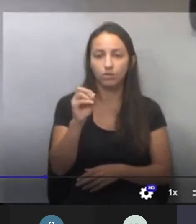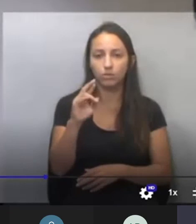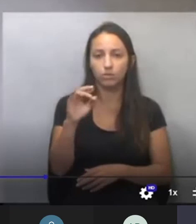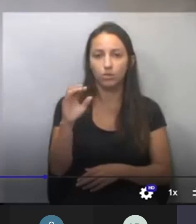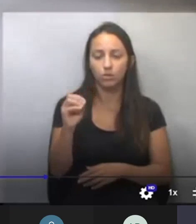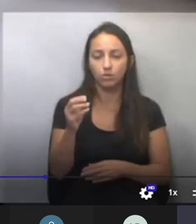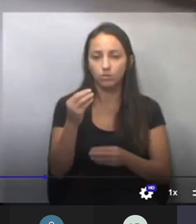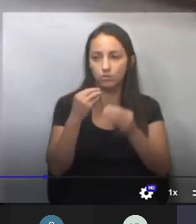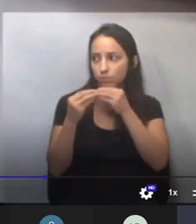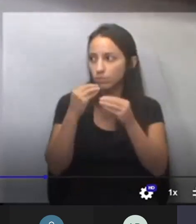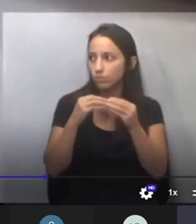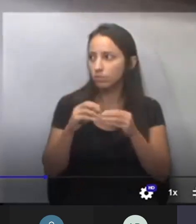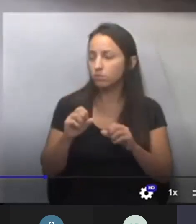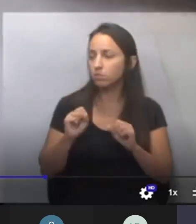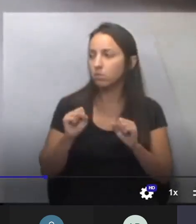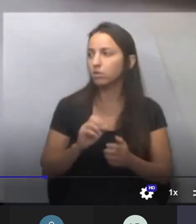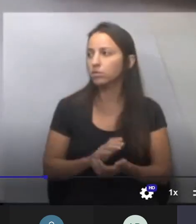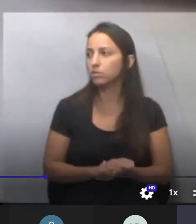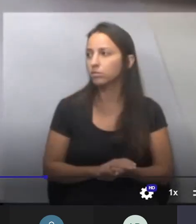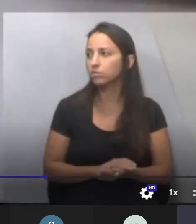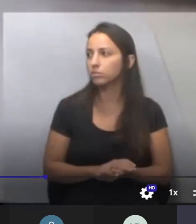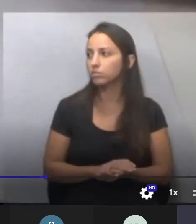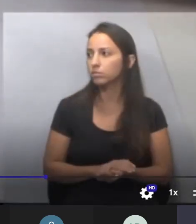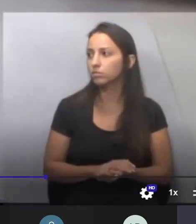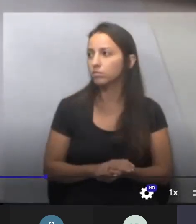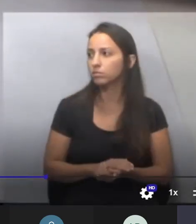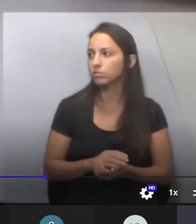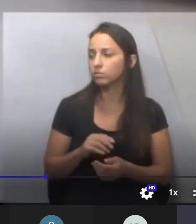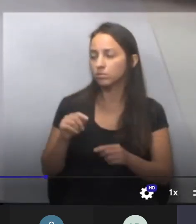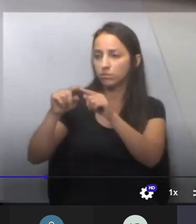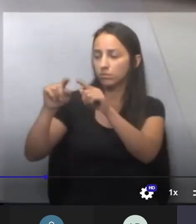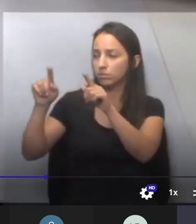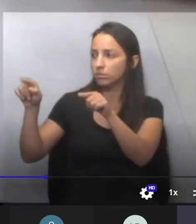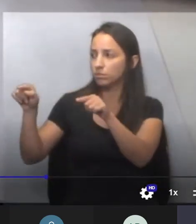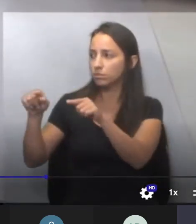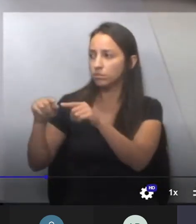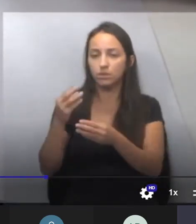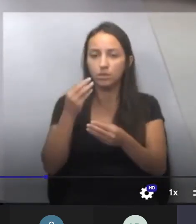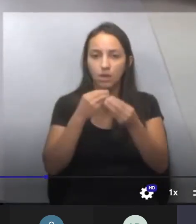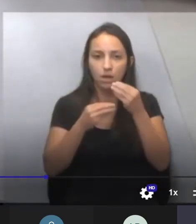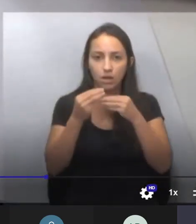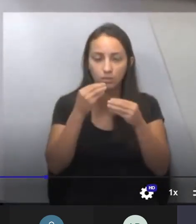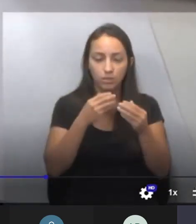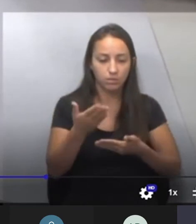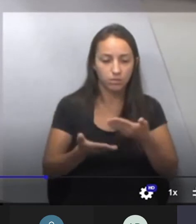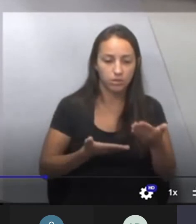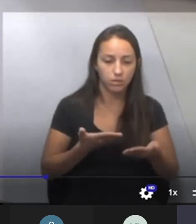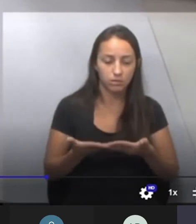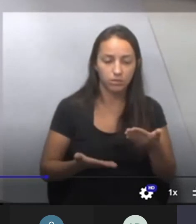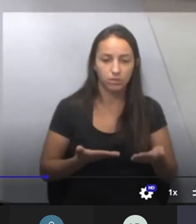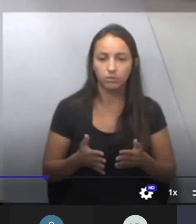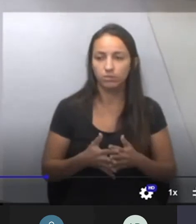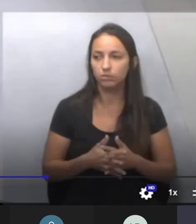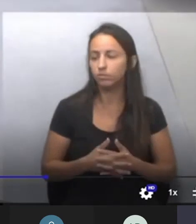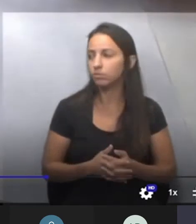E o restante para alimentação e serviços.